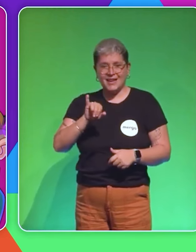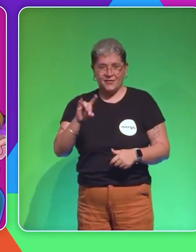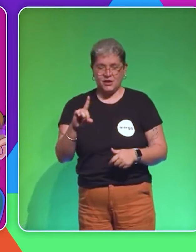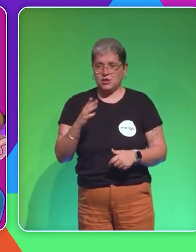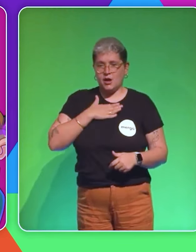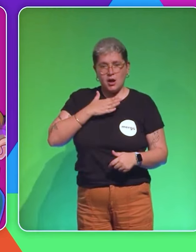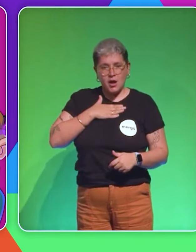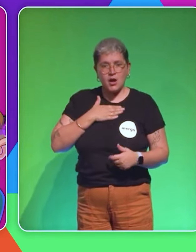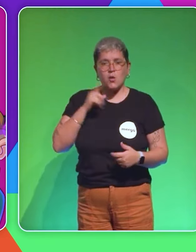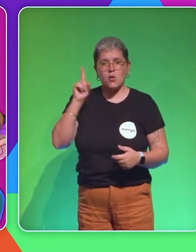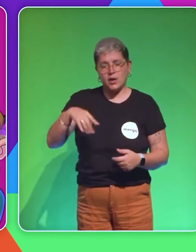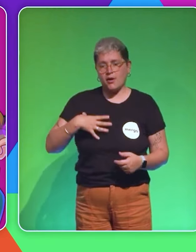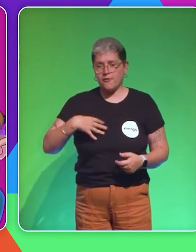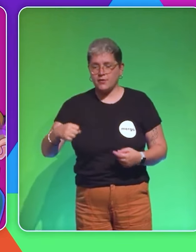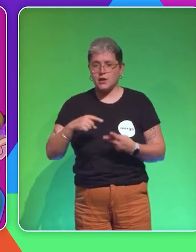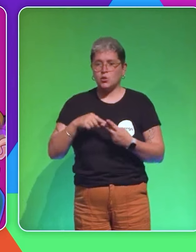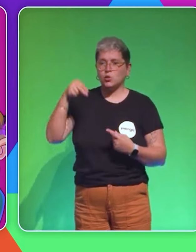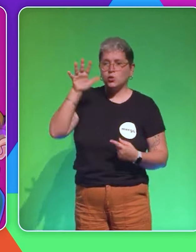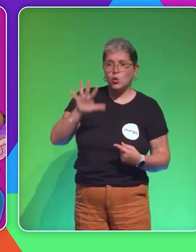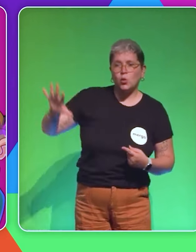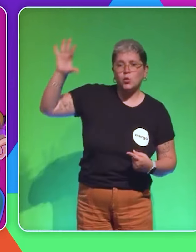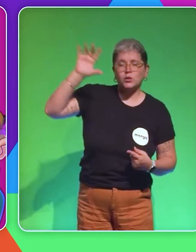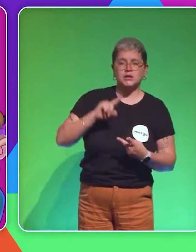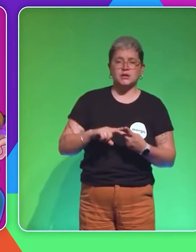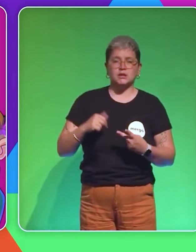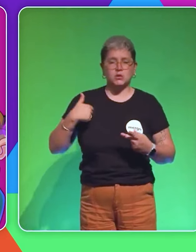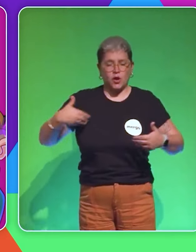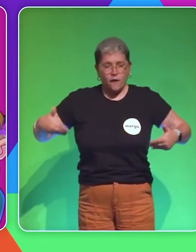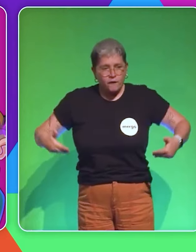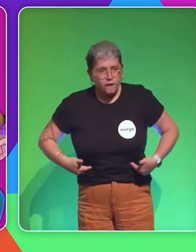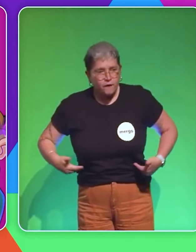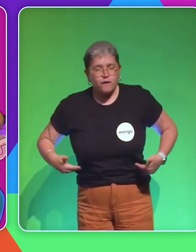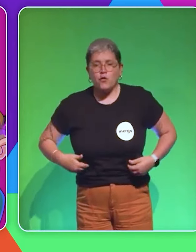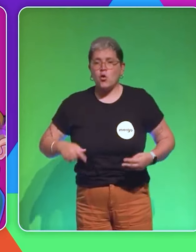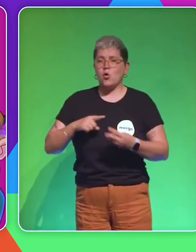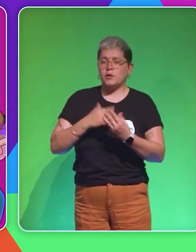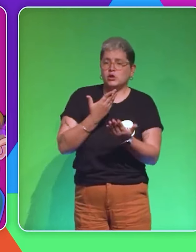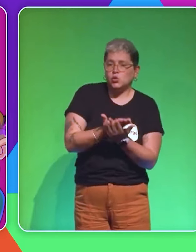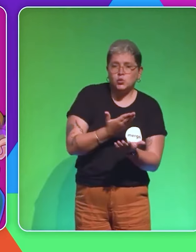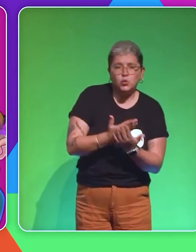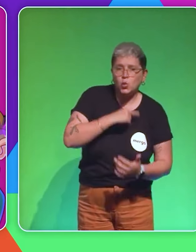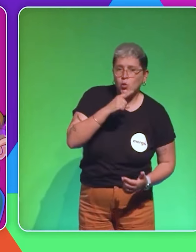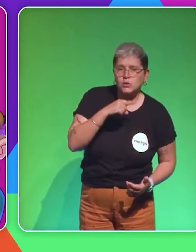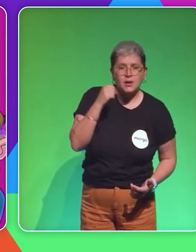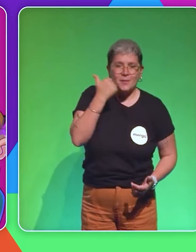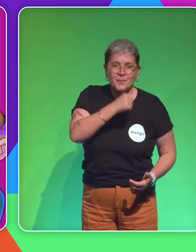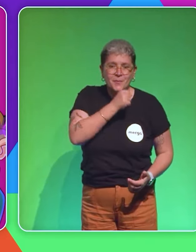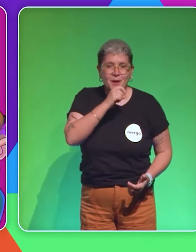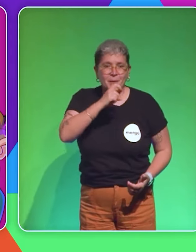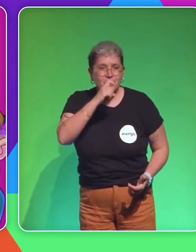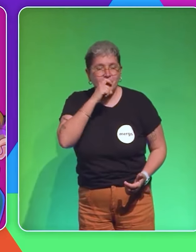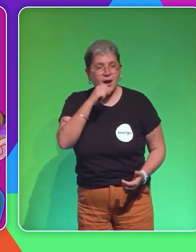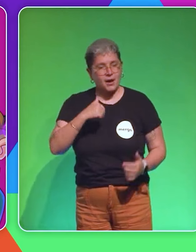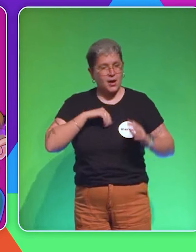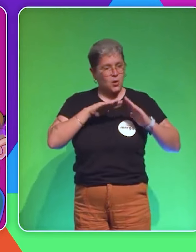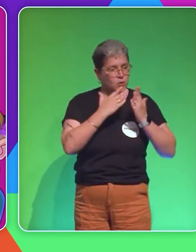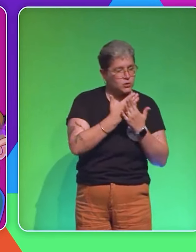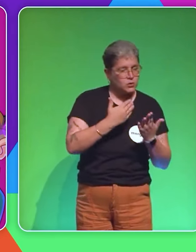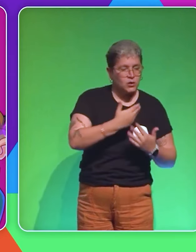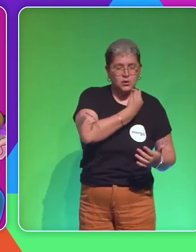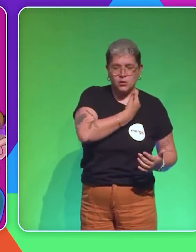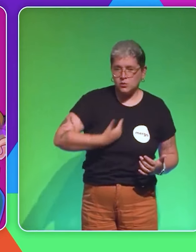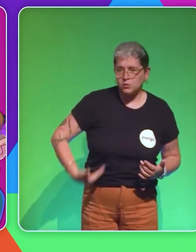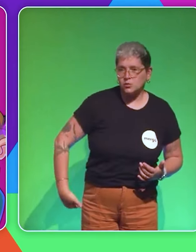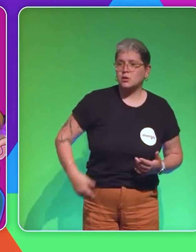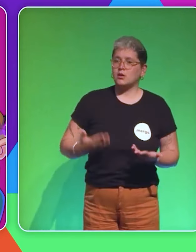tem é filho de nordestino que passaram fome que estudaram que nem estudaram que eu estudei em escola pública que tive Minhas irmãs